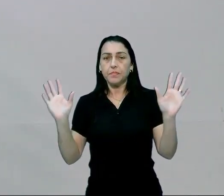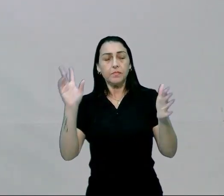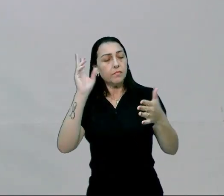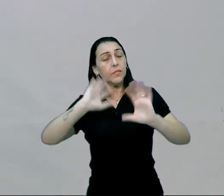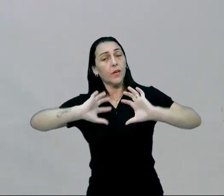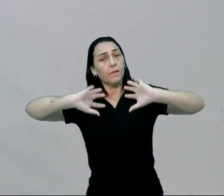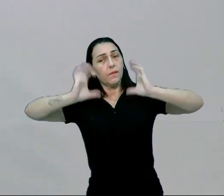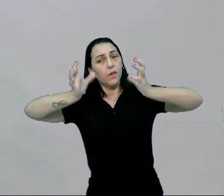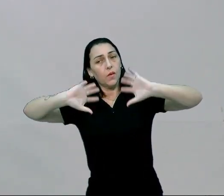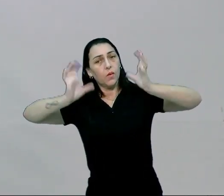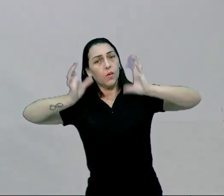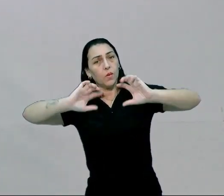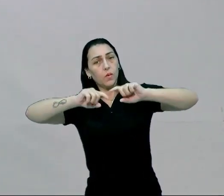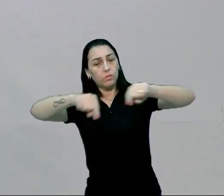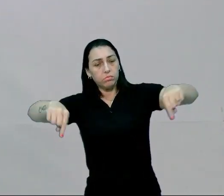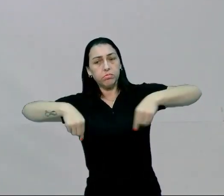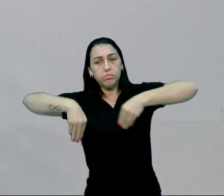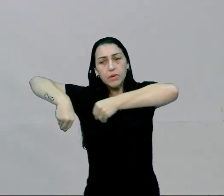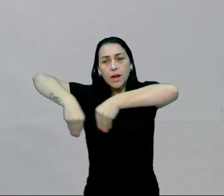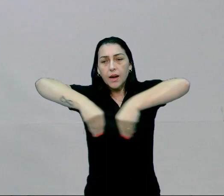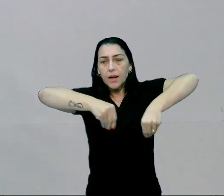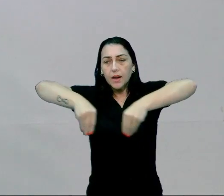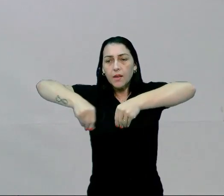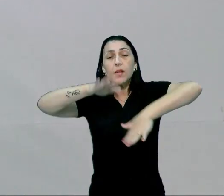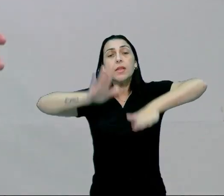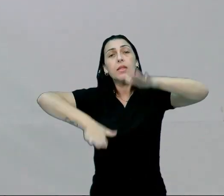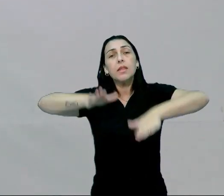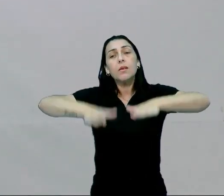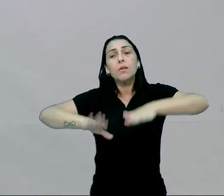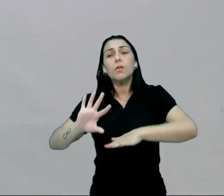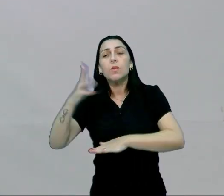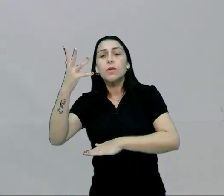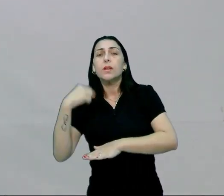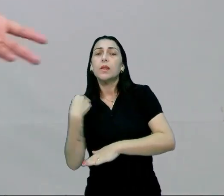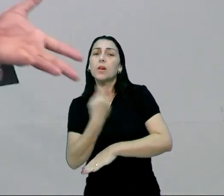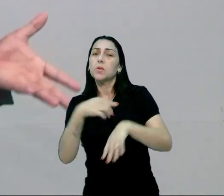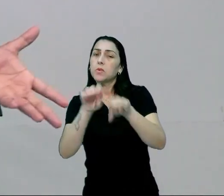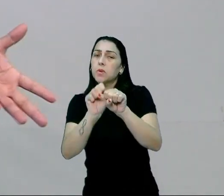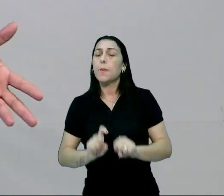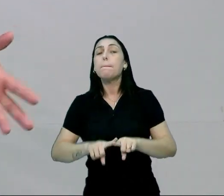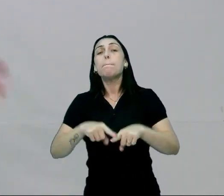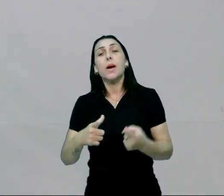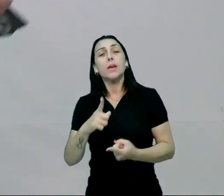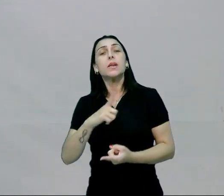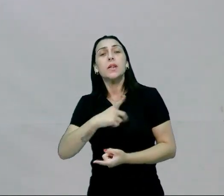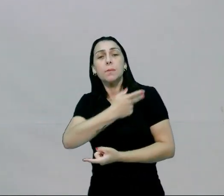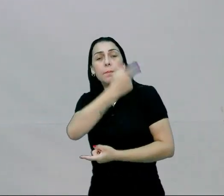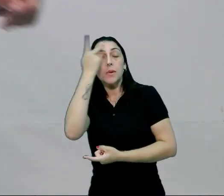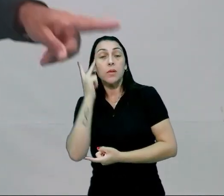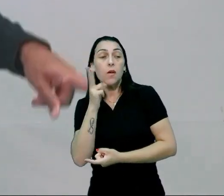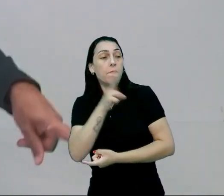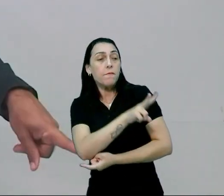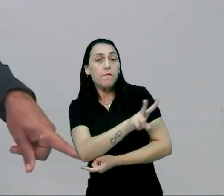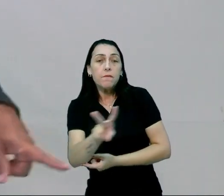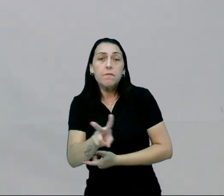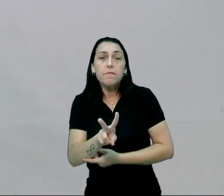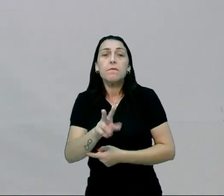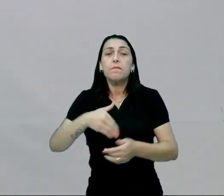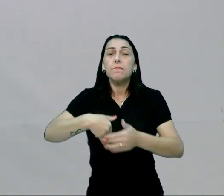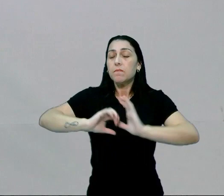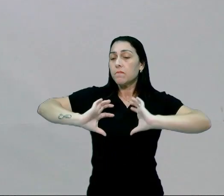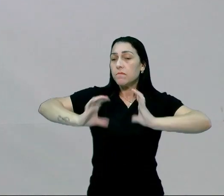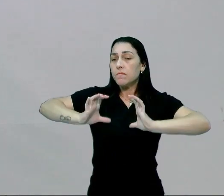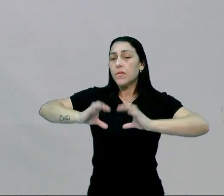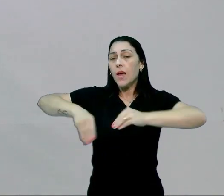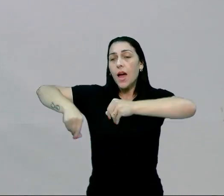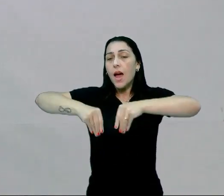vôlei em quadras de areia. Normalmente, a dependendo da situação, a gente não tem uma estrutura tão grande, mas aí tem gente, uma pessoa, viu um fulano jogando na quadra de